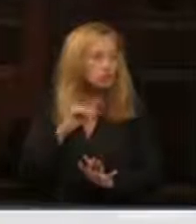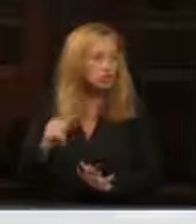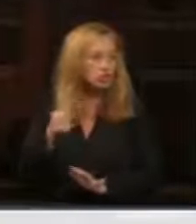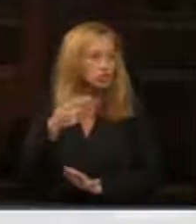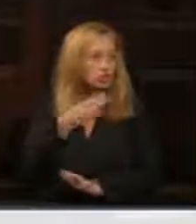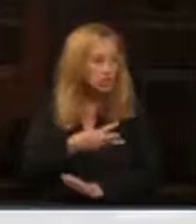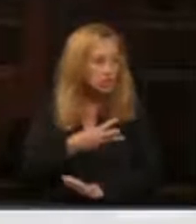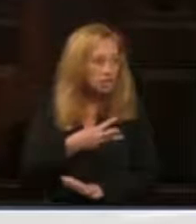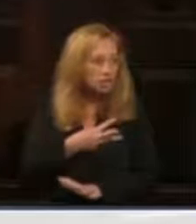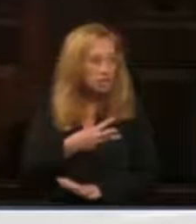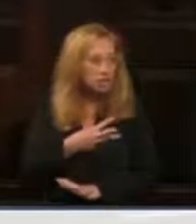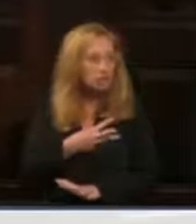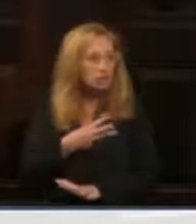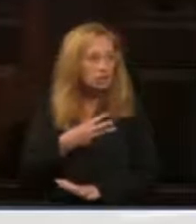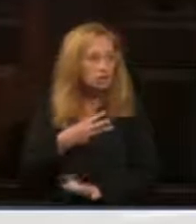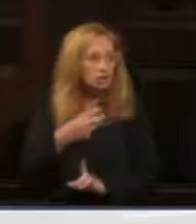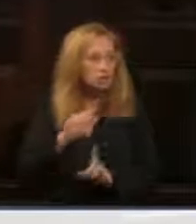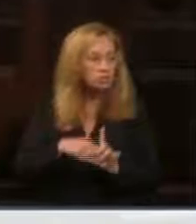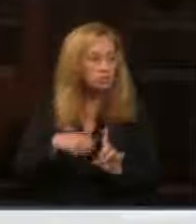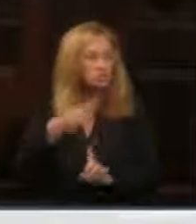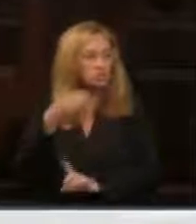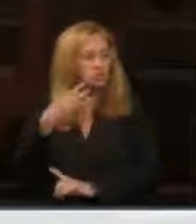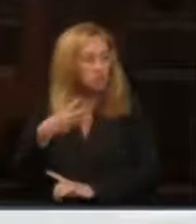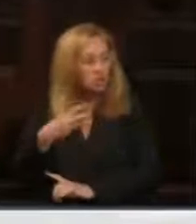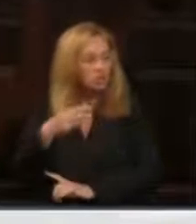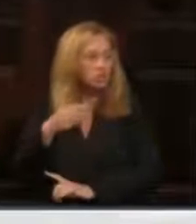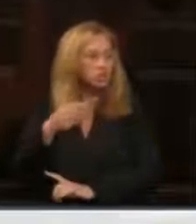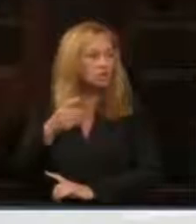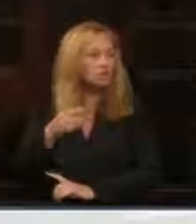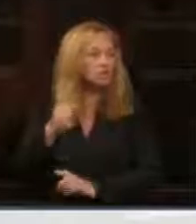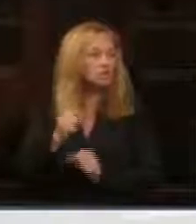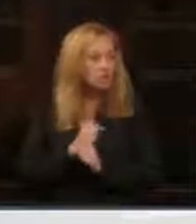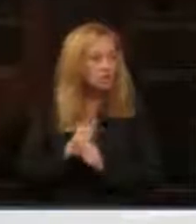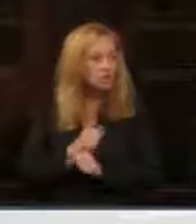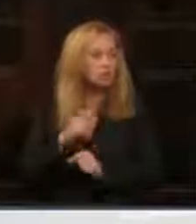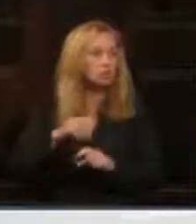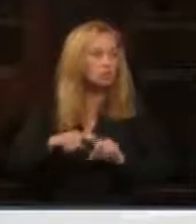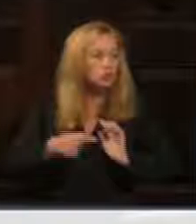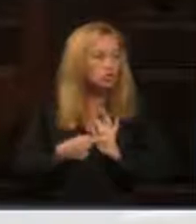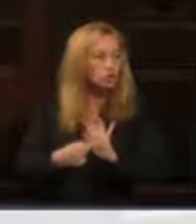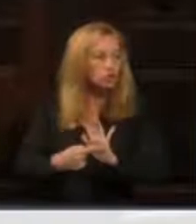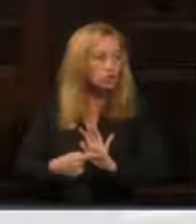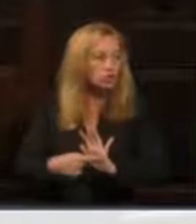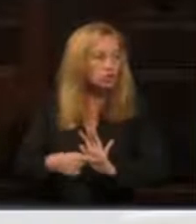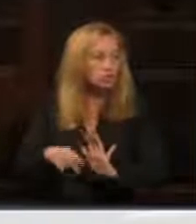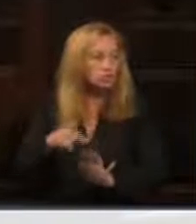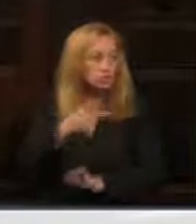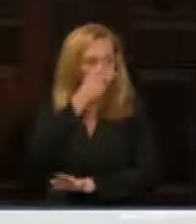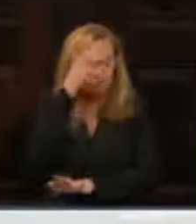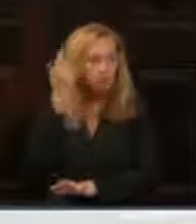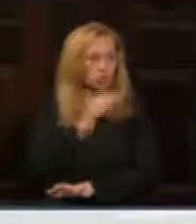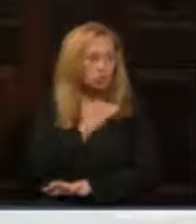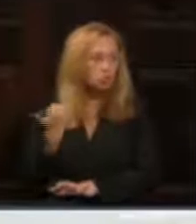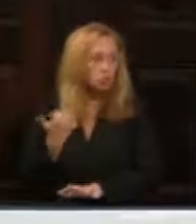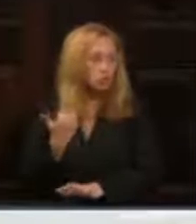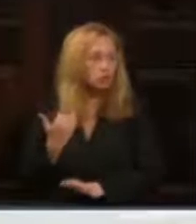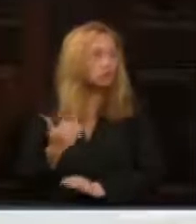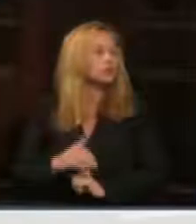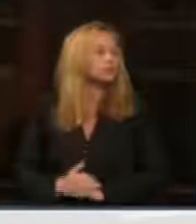ano, com base nos dados do Sistema de Informação sobre Mortalidade do Ministério da Saúde, né, o